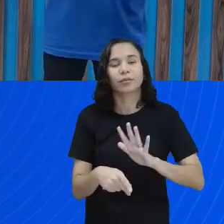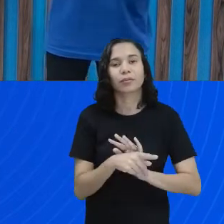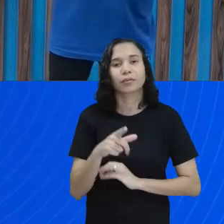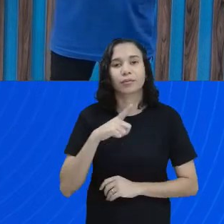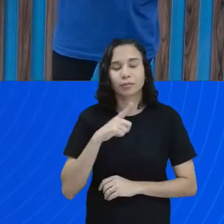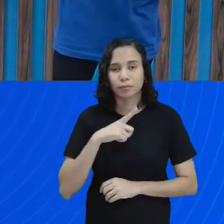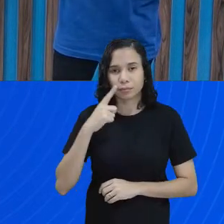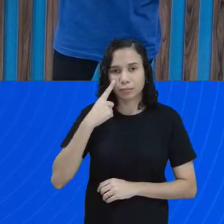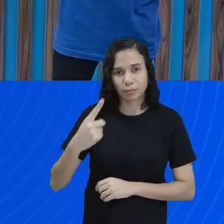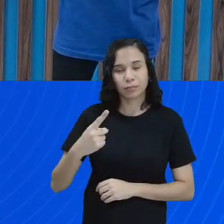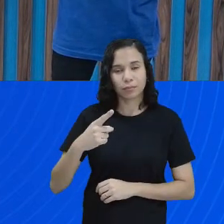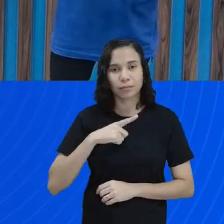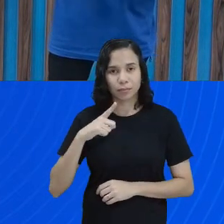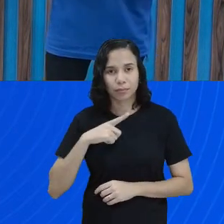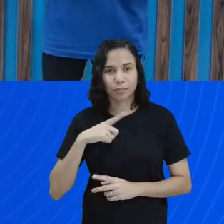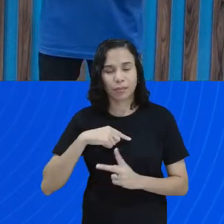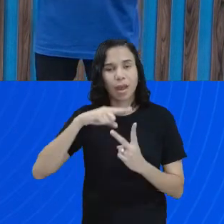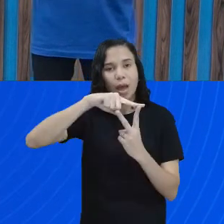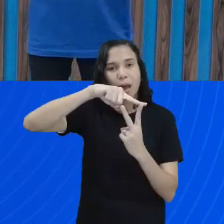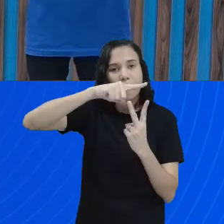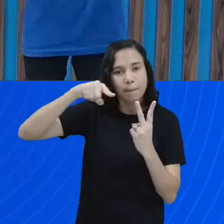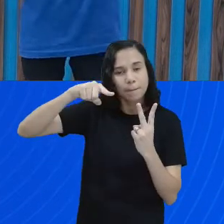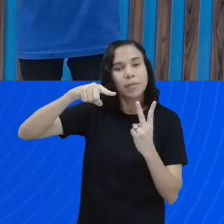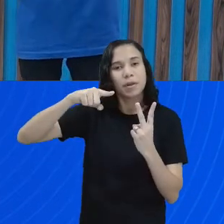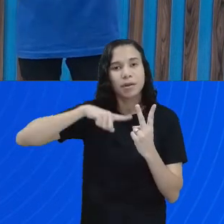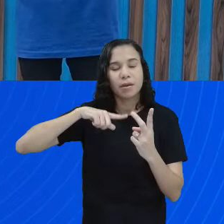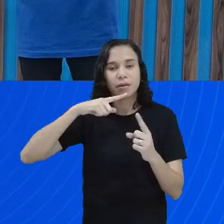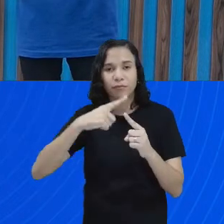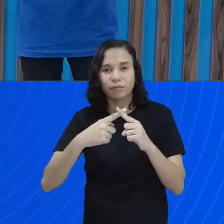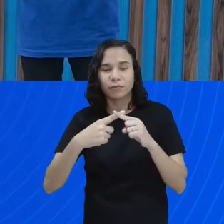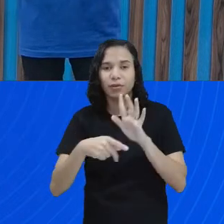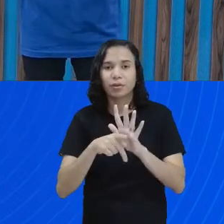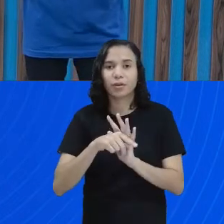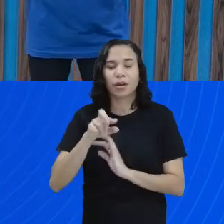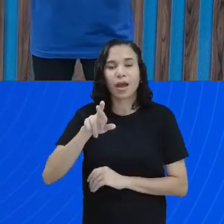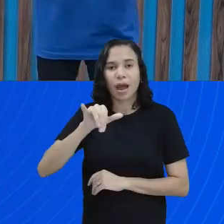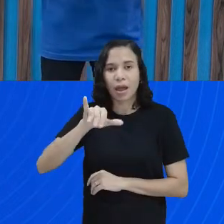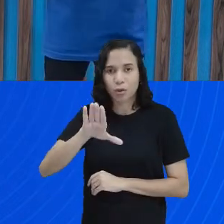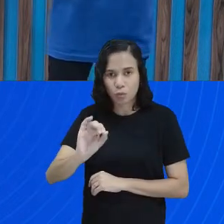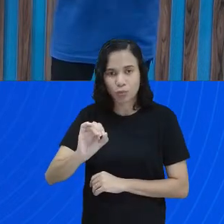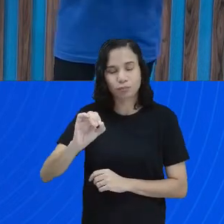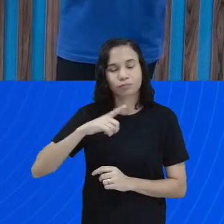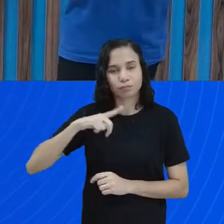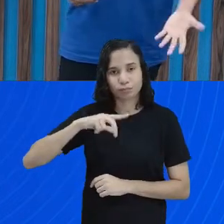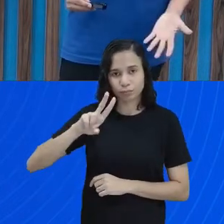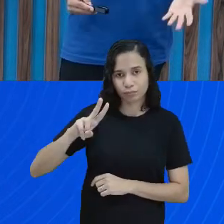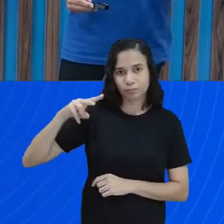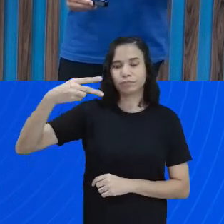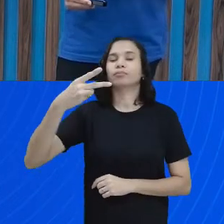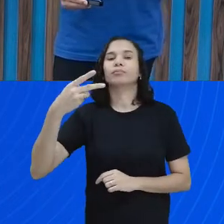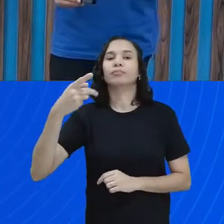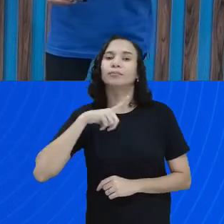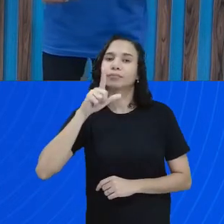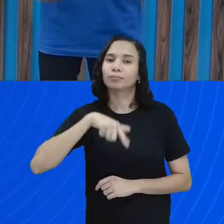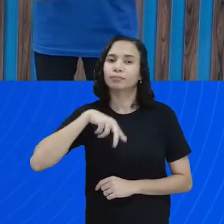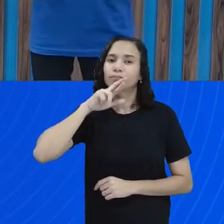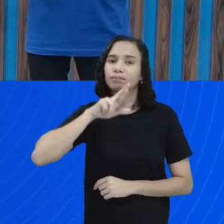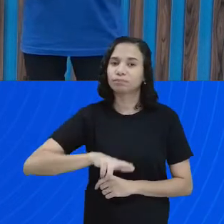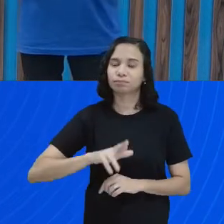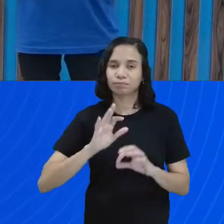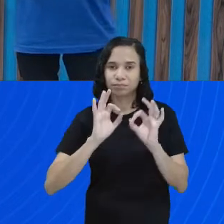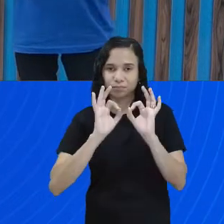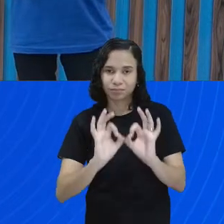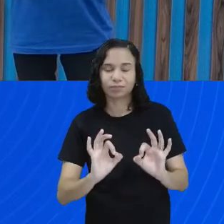ao quadrado. Π raio ao quadrado. Na aula de área, a gente já viu isso. Π raio ao quadrado é a área dele aí. Tá